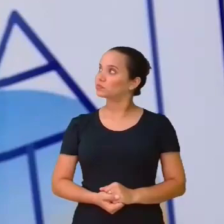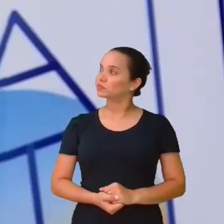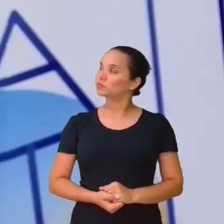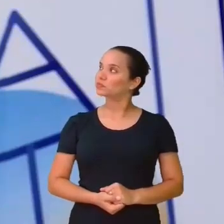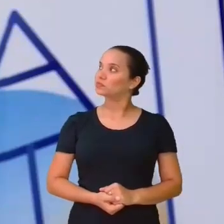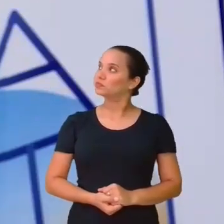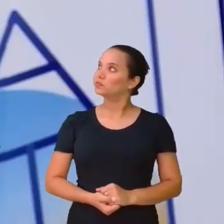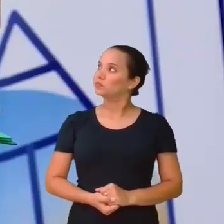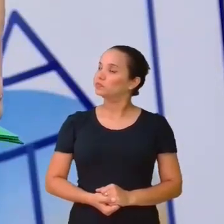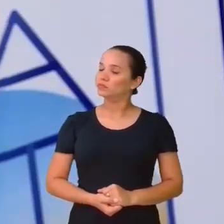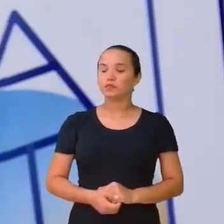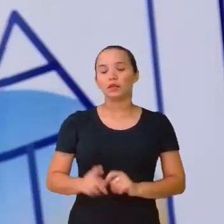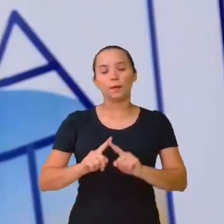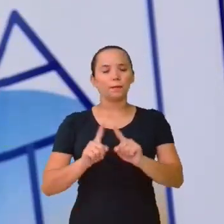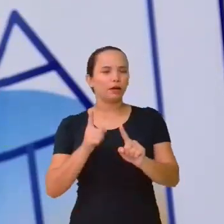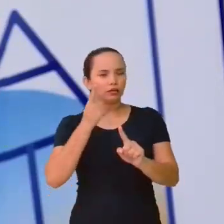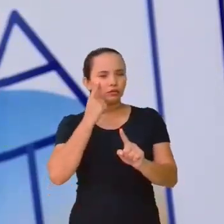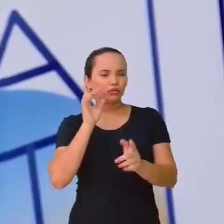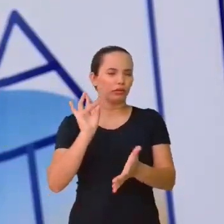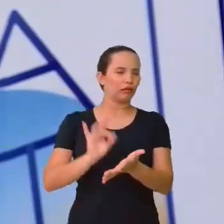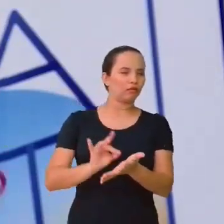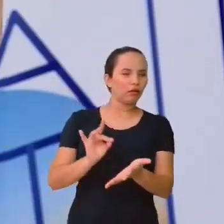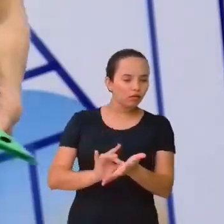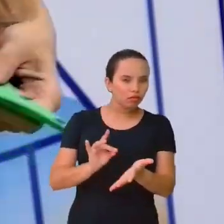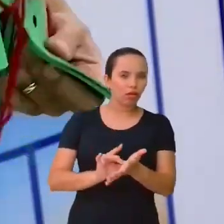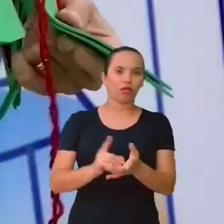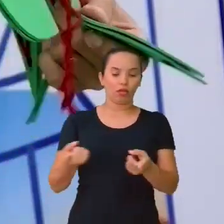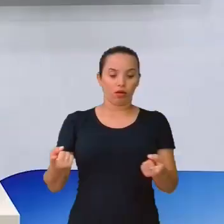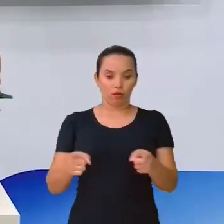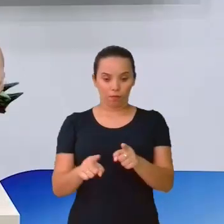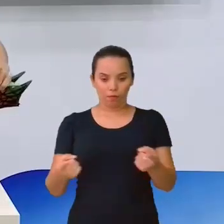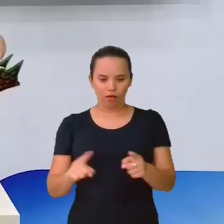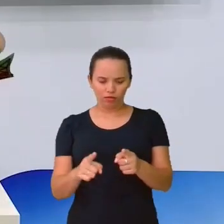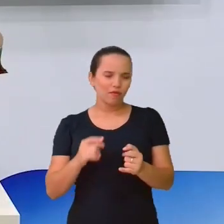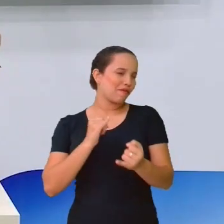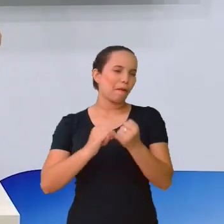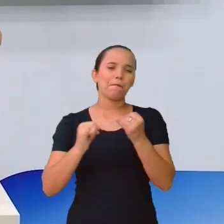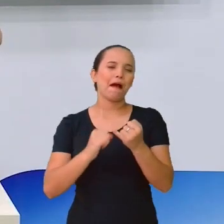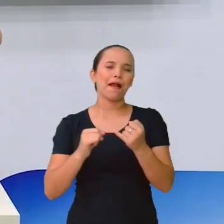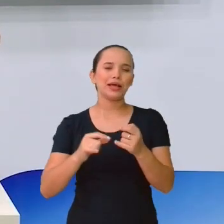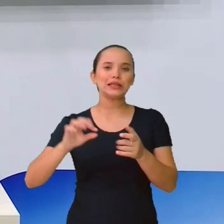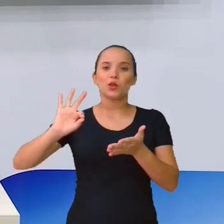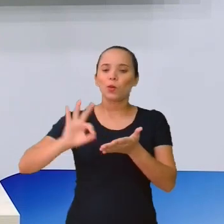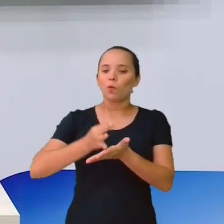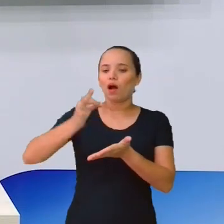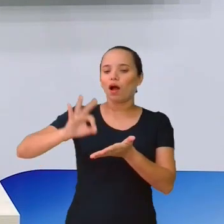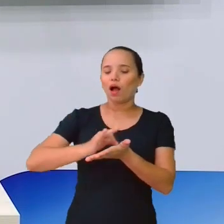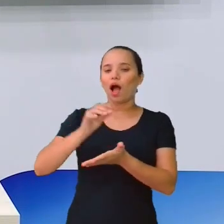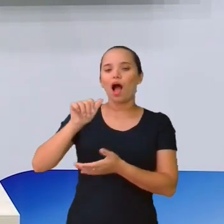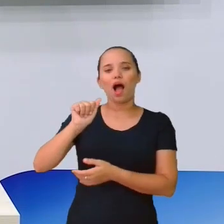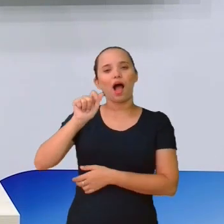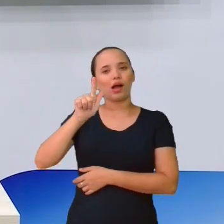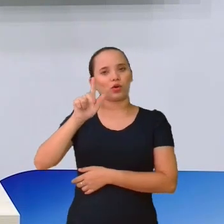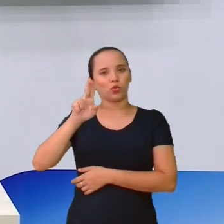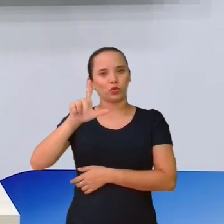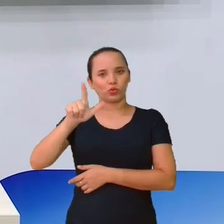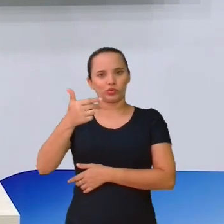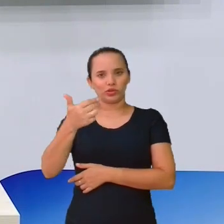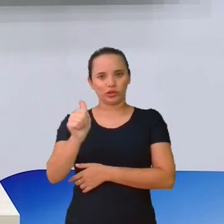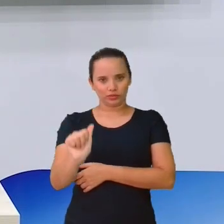Na verdade, esse palito de churrasco vai fazer às vezes de uma agulha, né? Vai